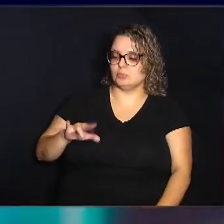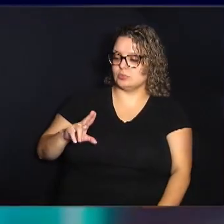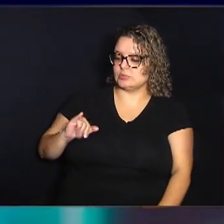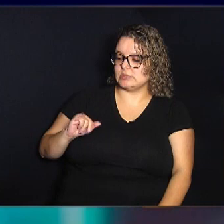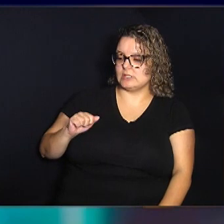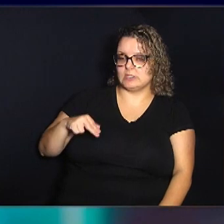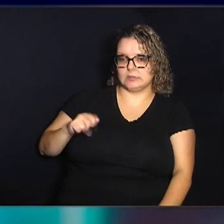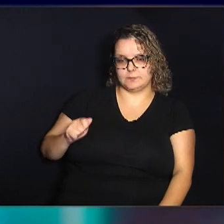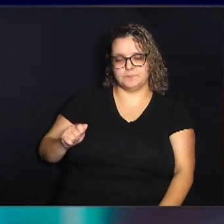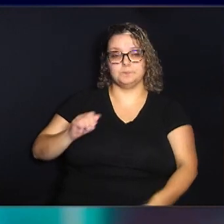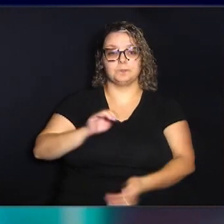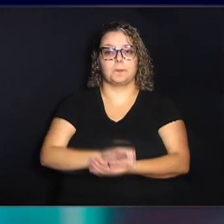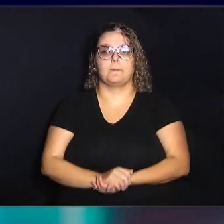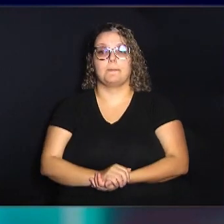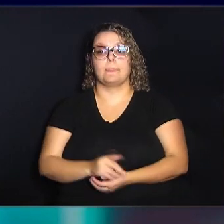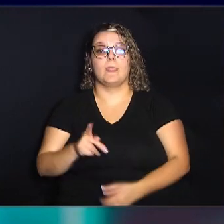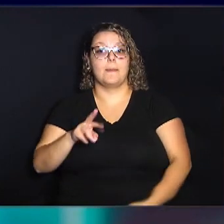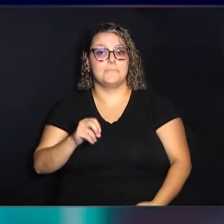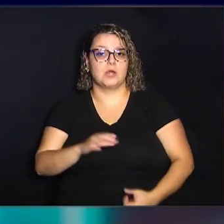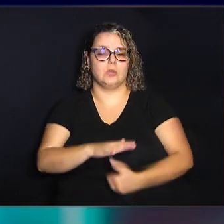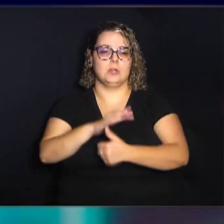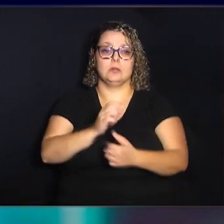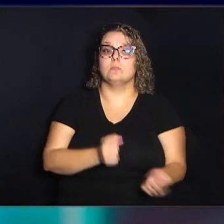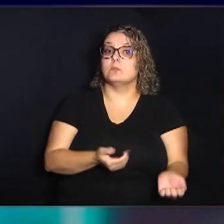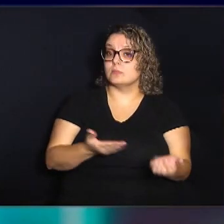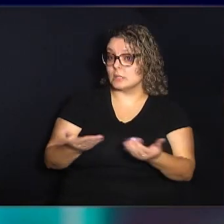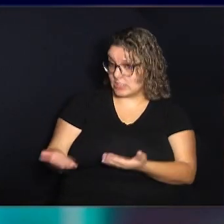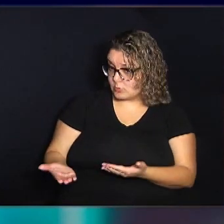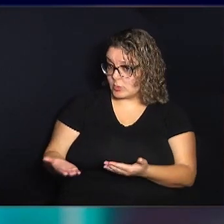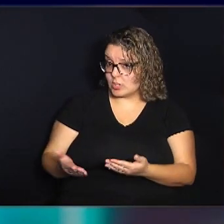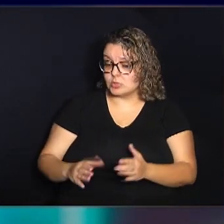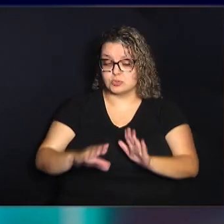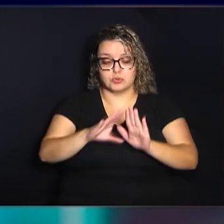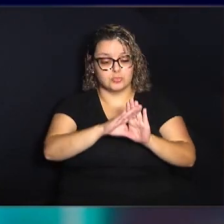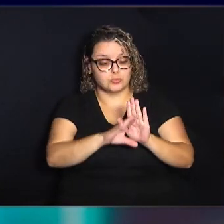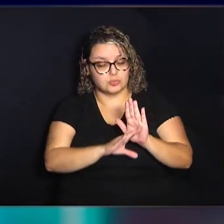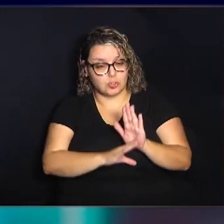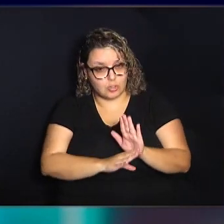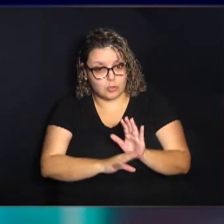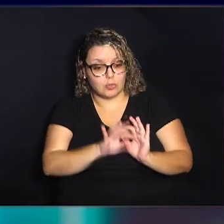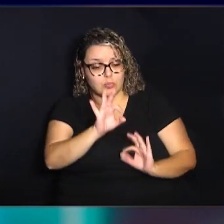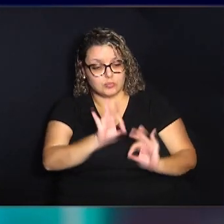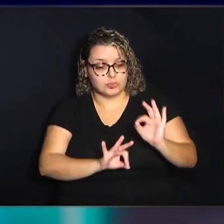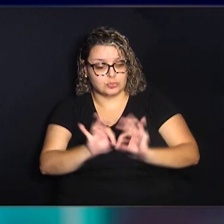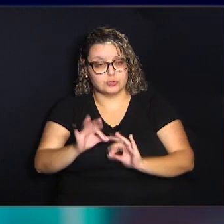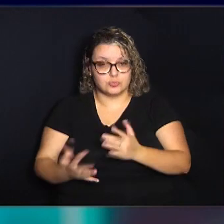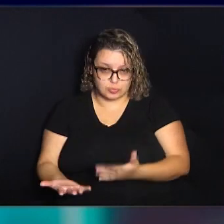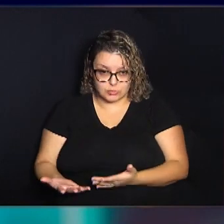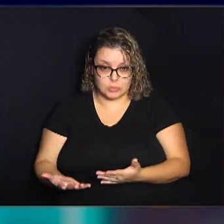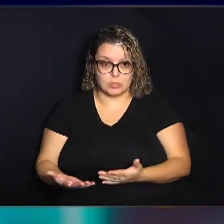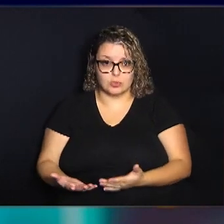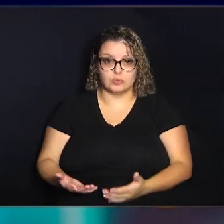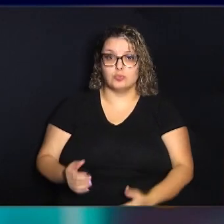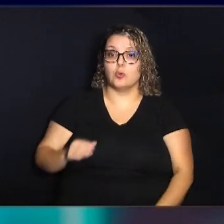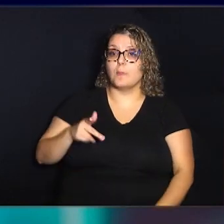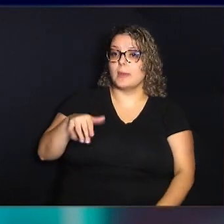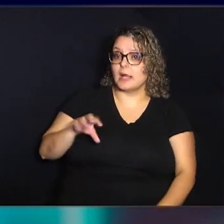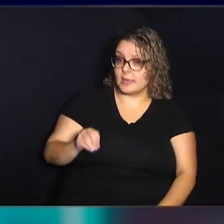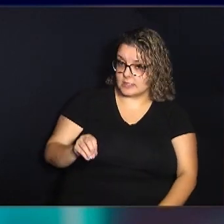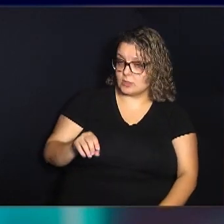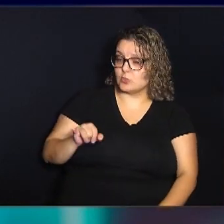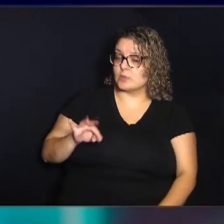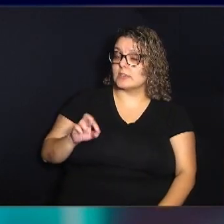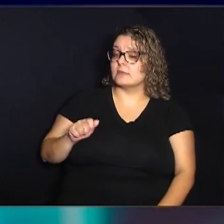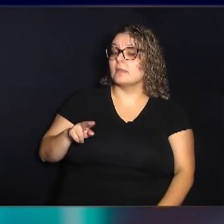Lopes. A pró-reitora fez uma apresentação sobre o projeto de restauro do solar do Barão de Itapura, prédio